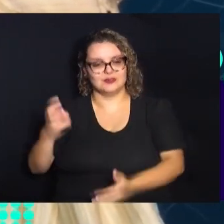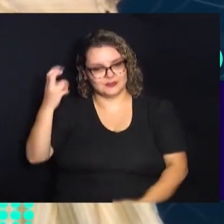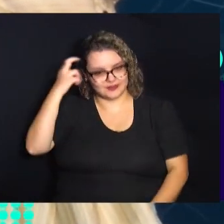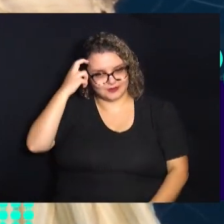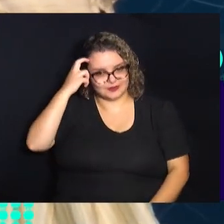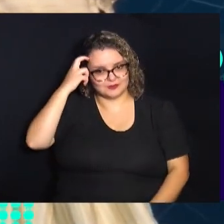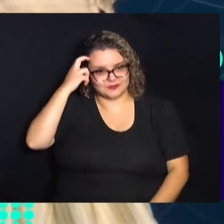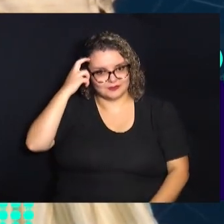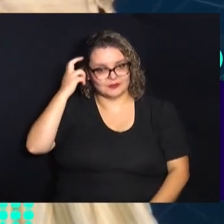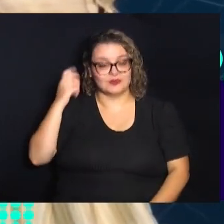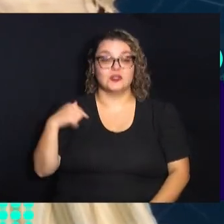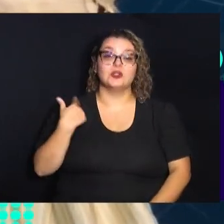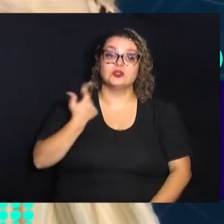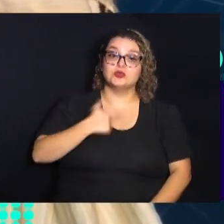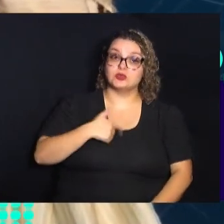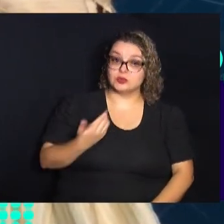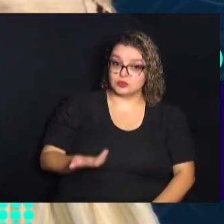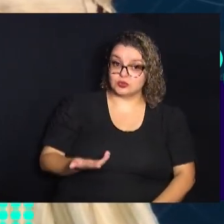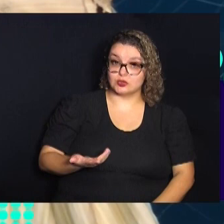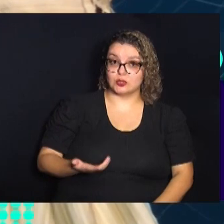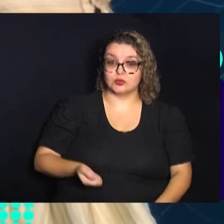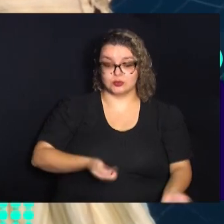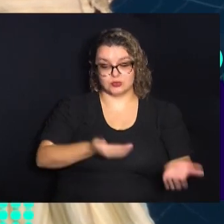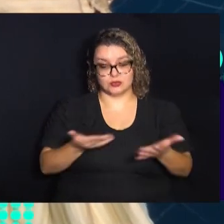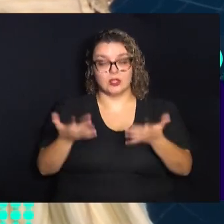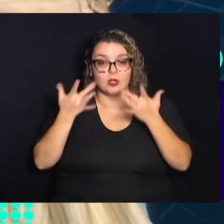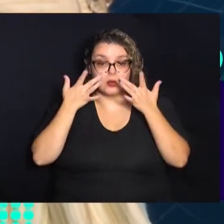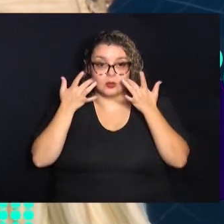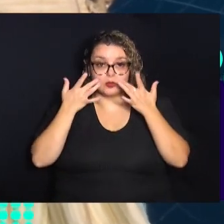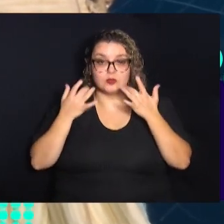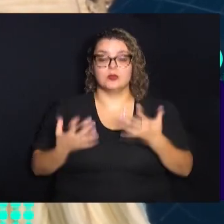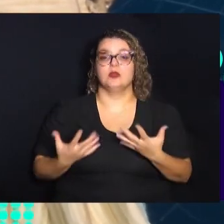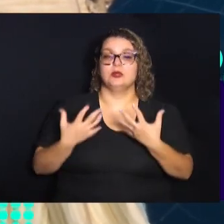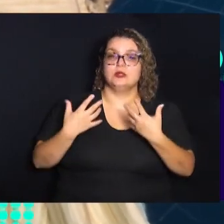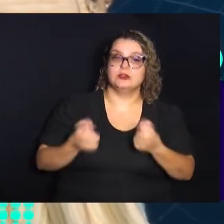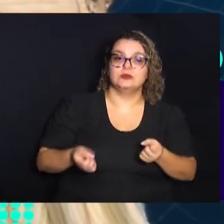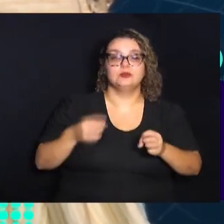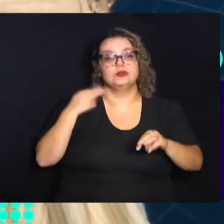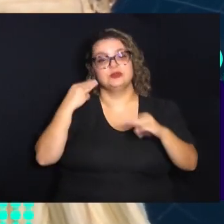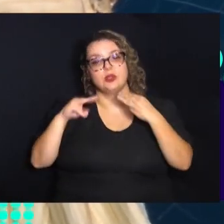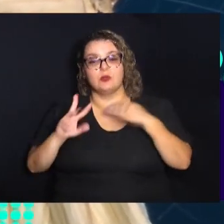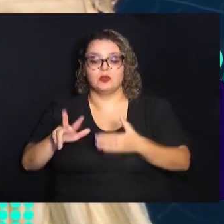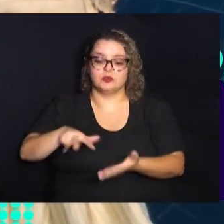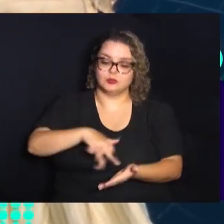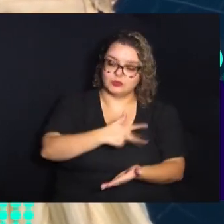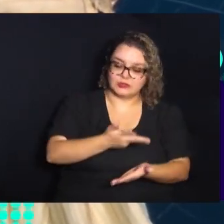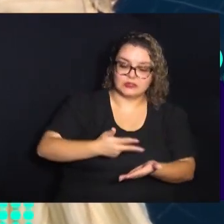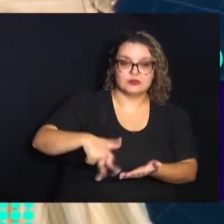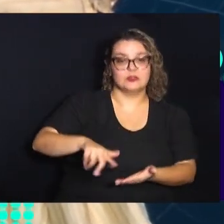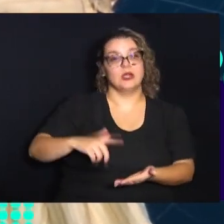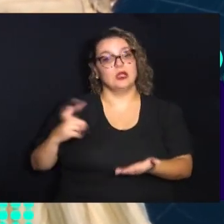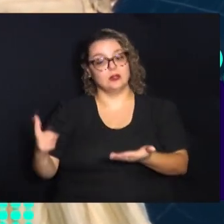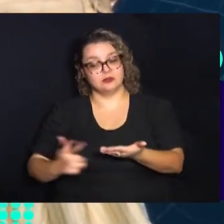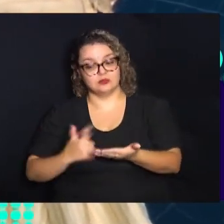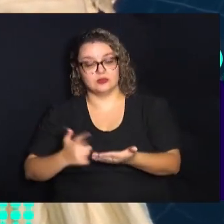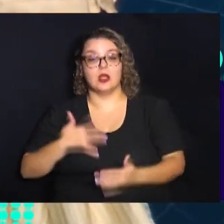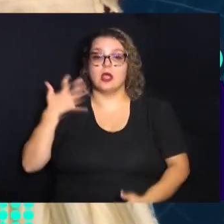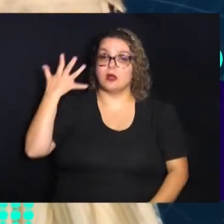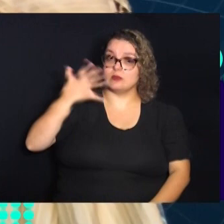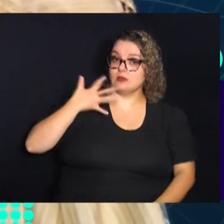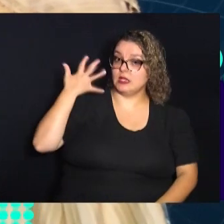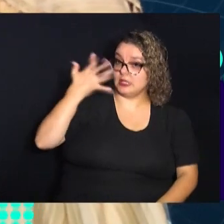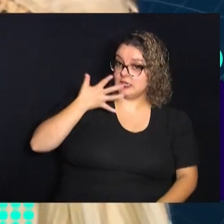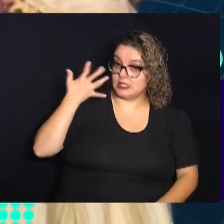centro cultural. Então a gente, além dos espetáculos de teatro, a gente recebe música, dança,